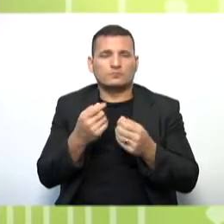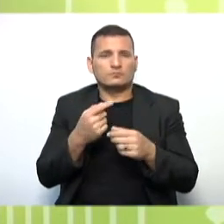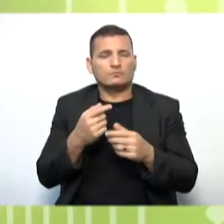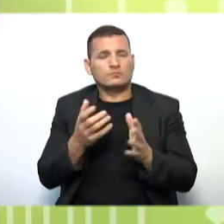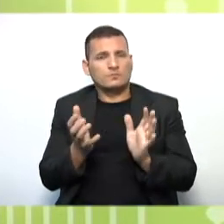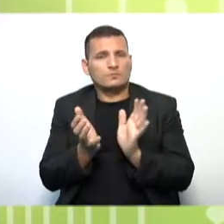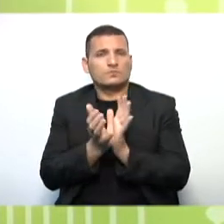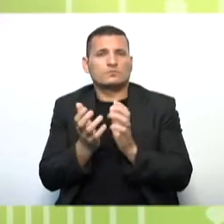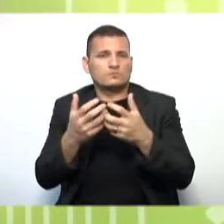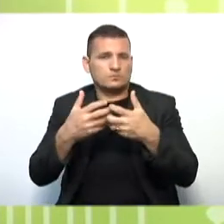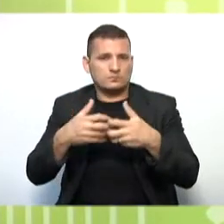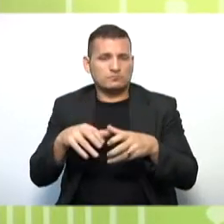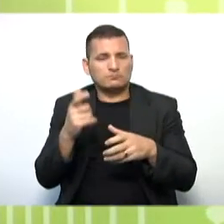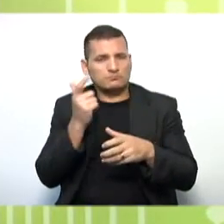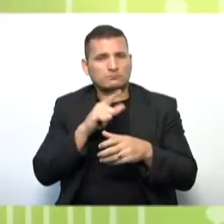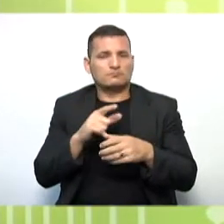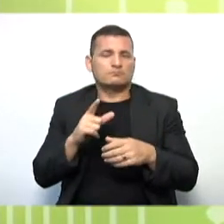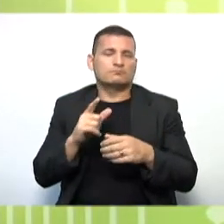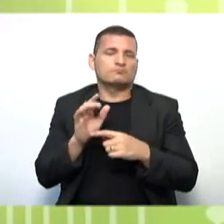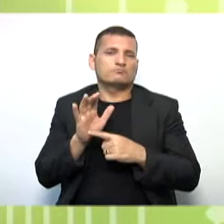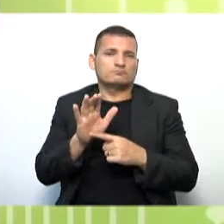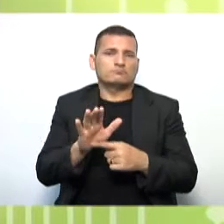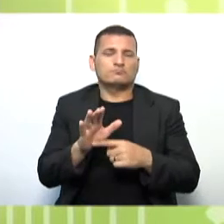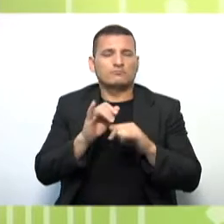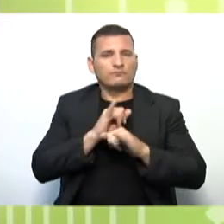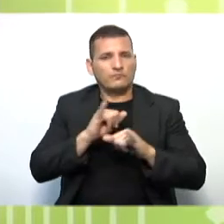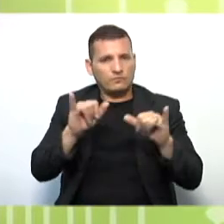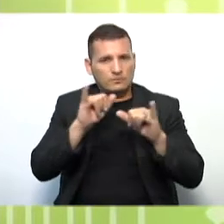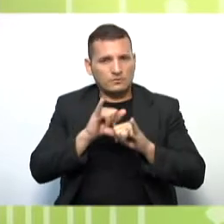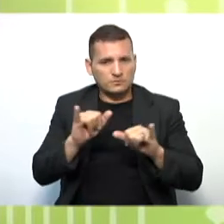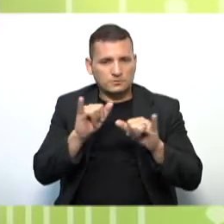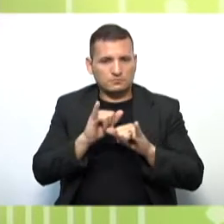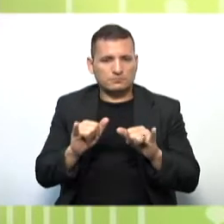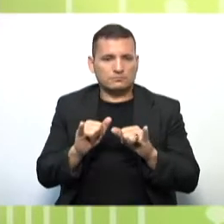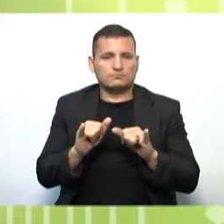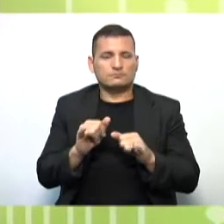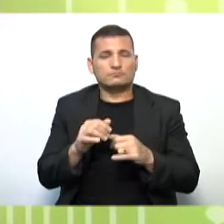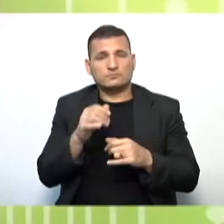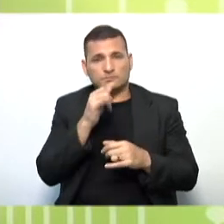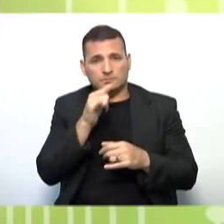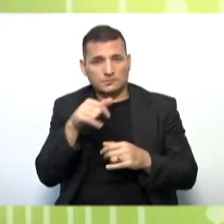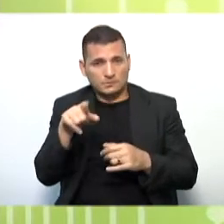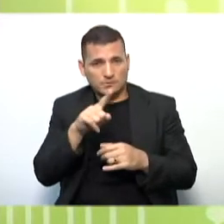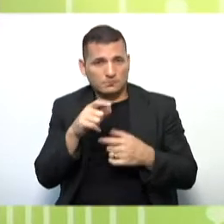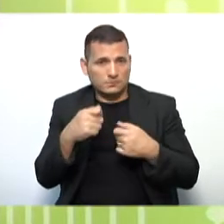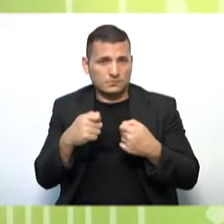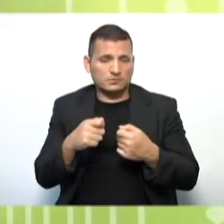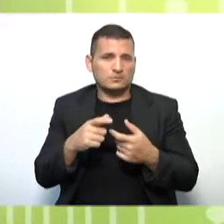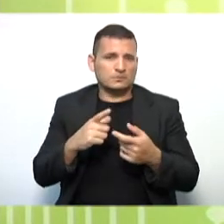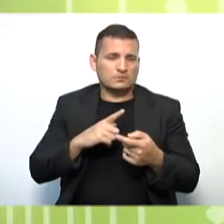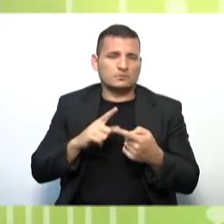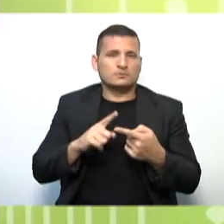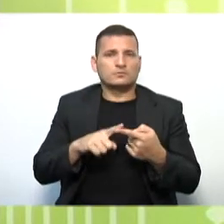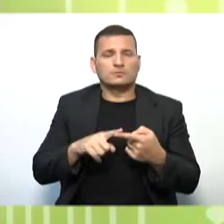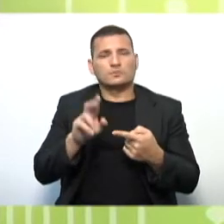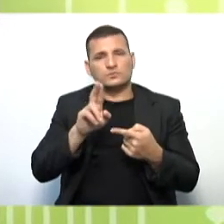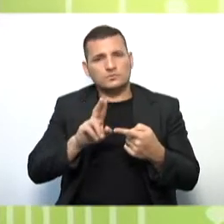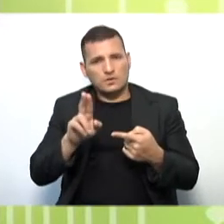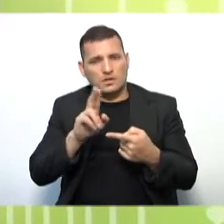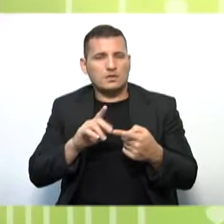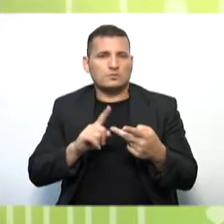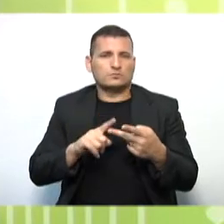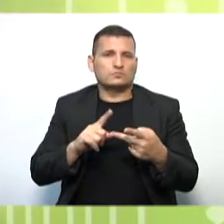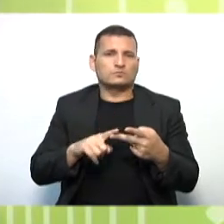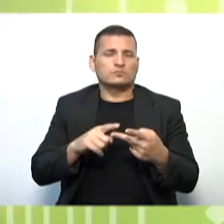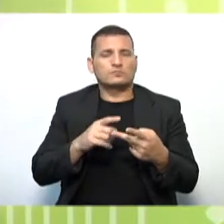equipe nossa consegue ter essas informações para passar. Vocês precisam ter um usuário aqui do IFRO para fazer